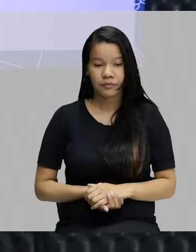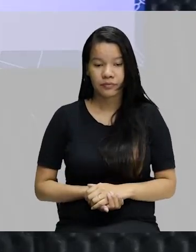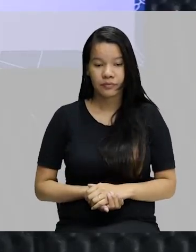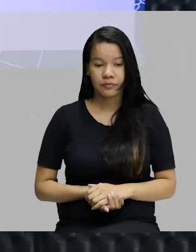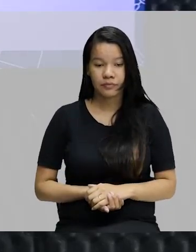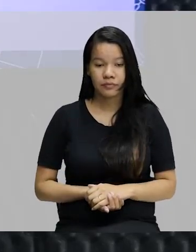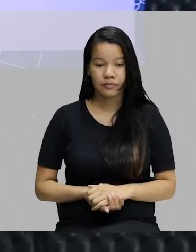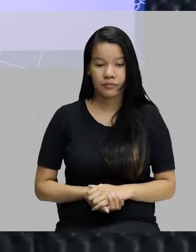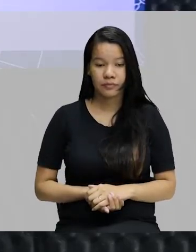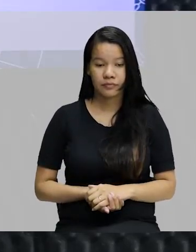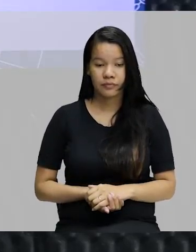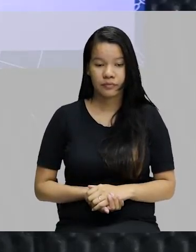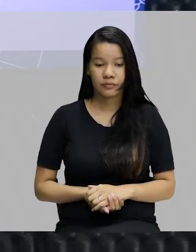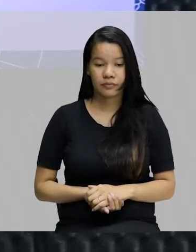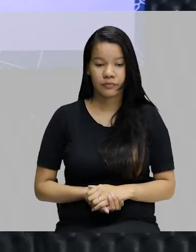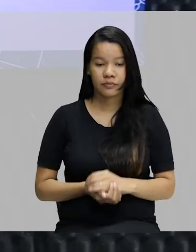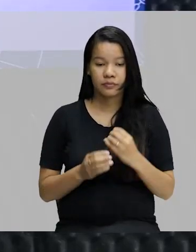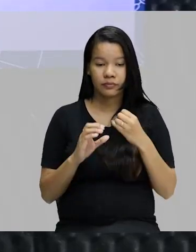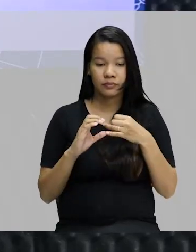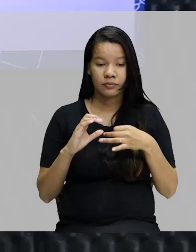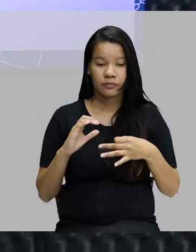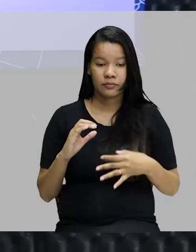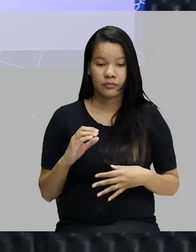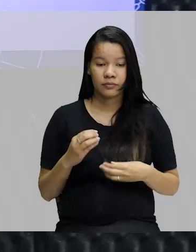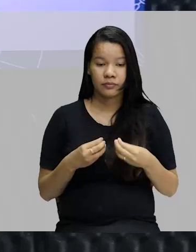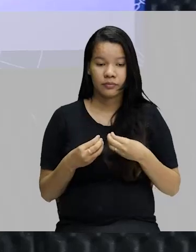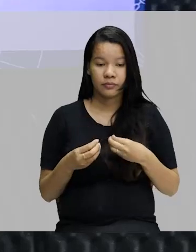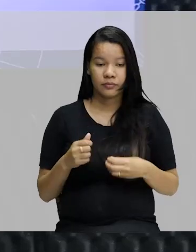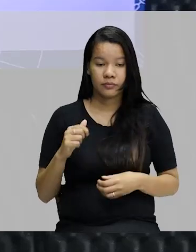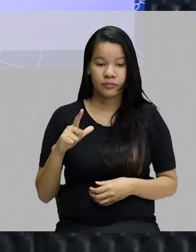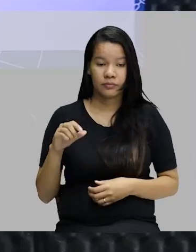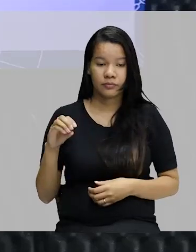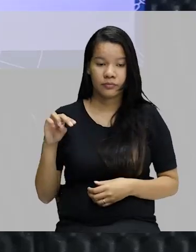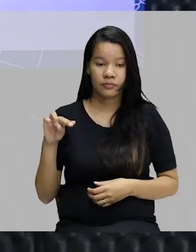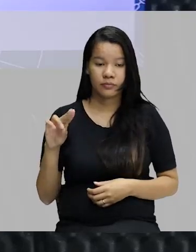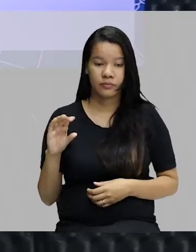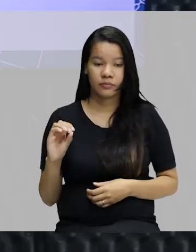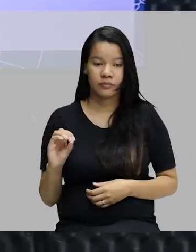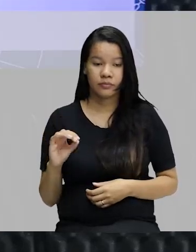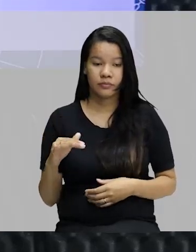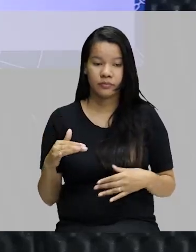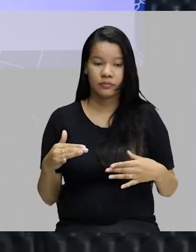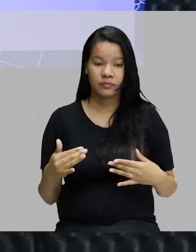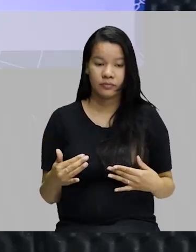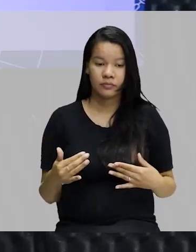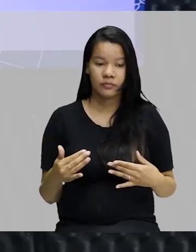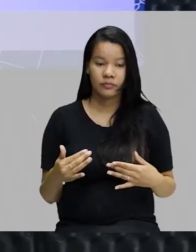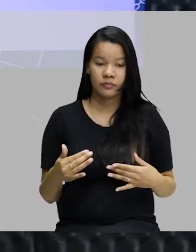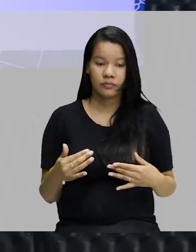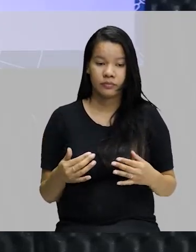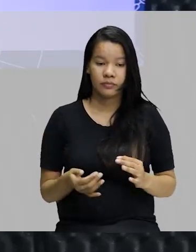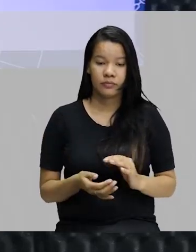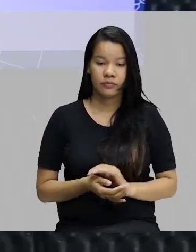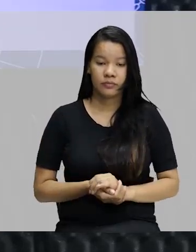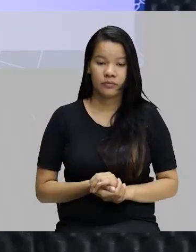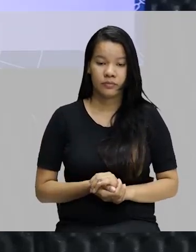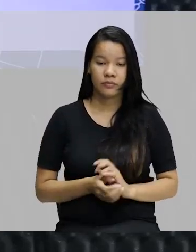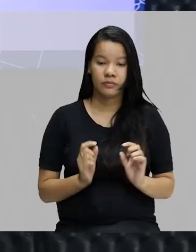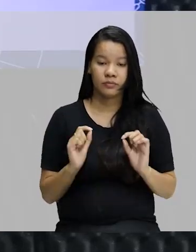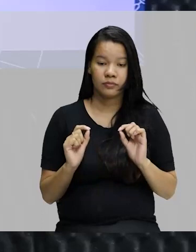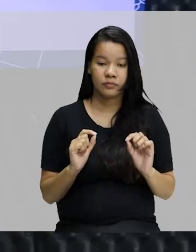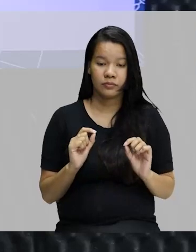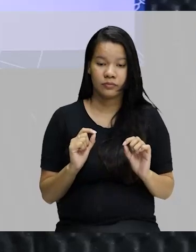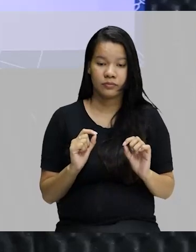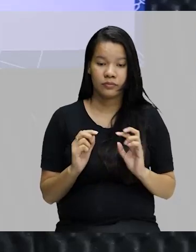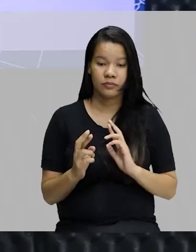ligação dupla são classificados como alcenos. Então, a hidratação nada mais é que